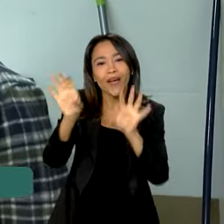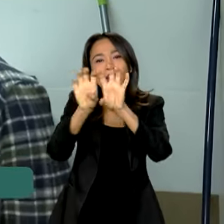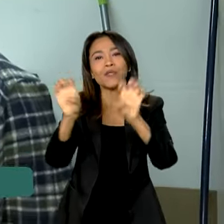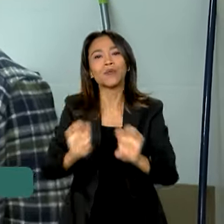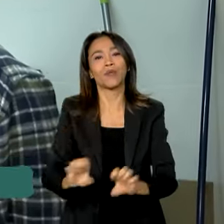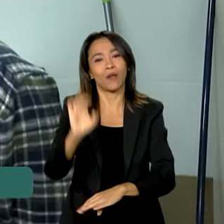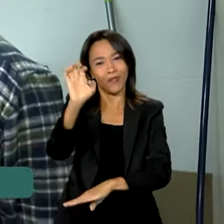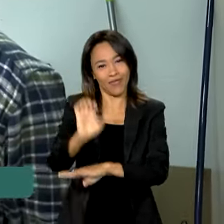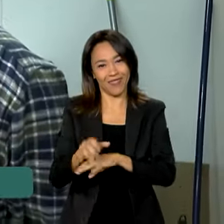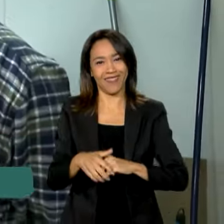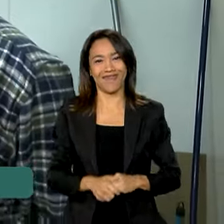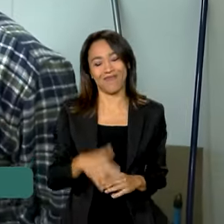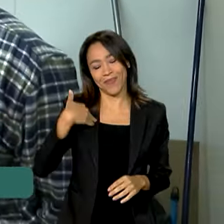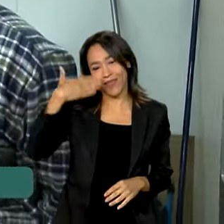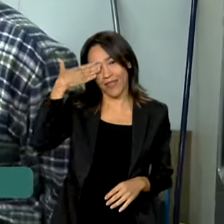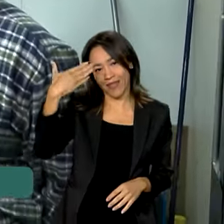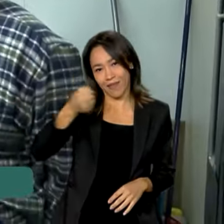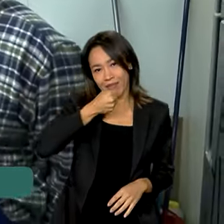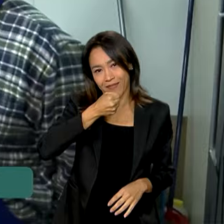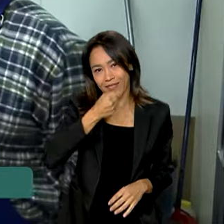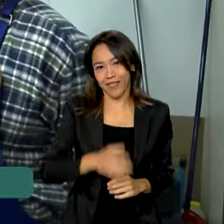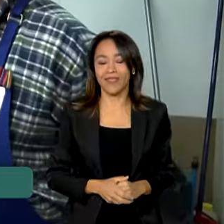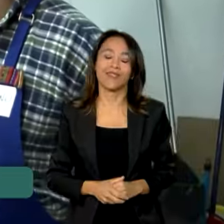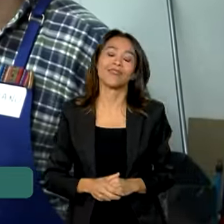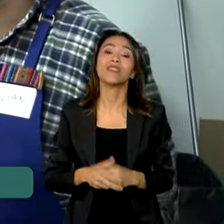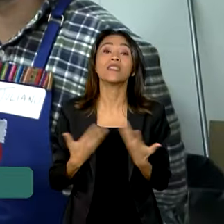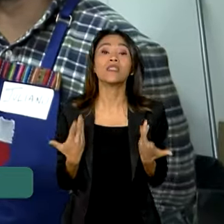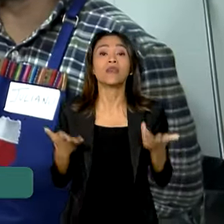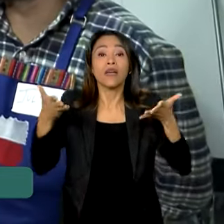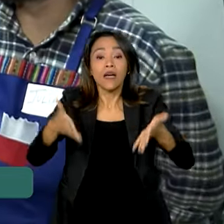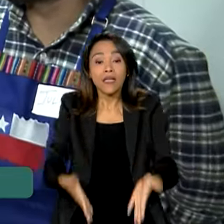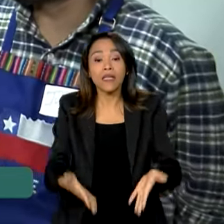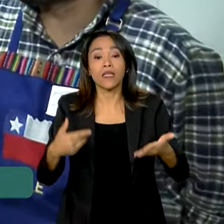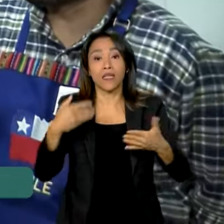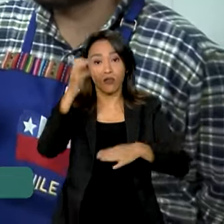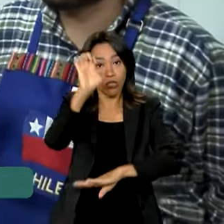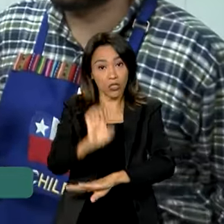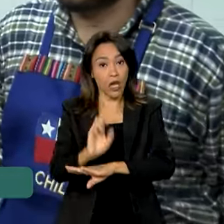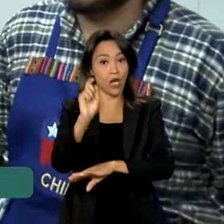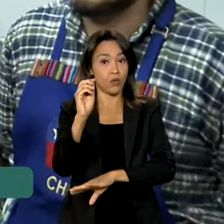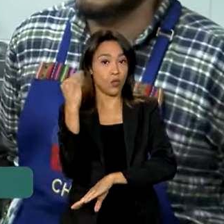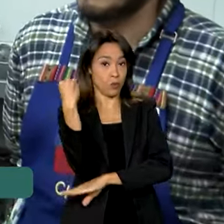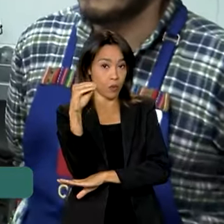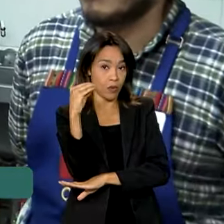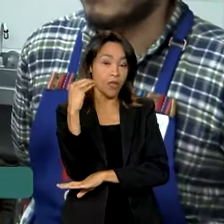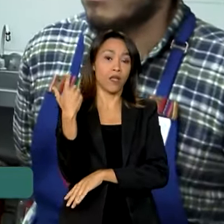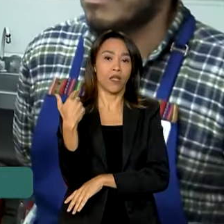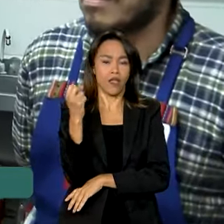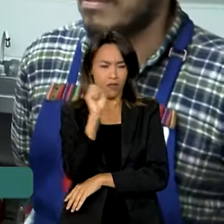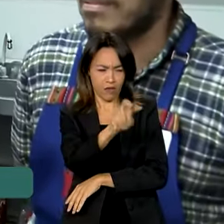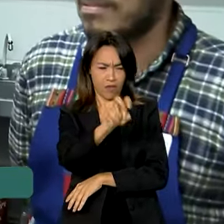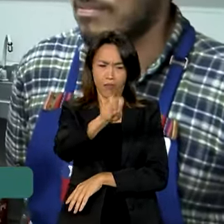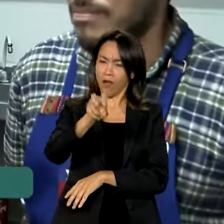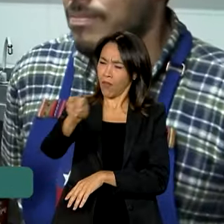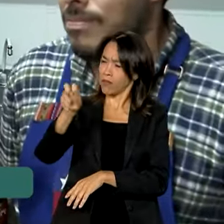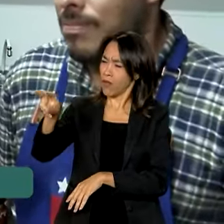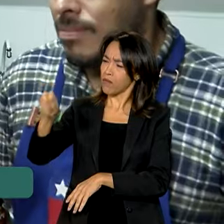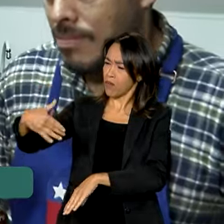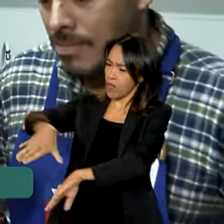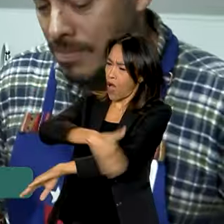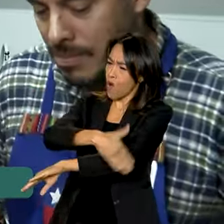muito obrigada aqui. É isso, Vanessa. Aqui por todo o estado, aqui em Porto Alegre, a gente vê em todas as ruas, né, esse